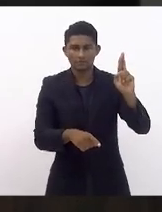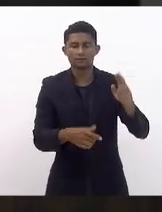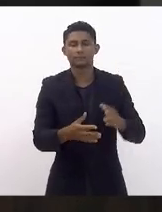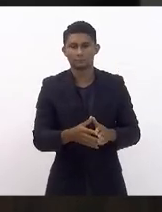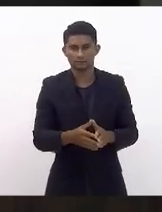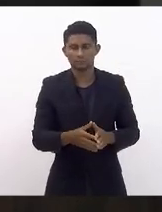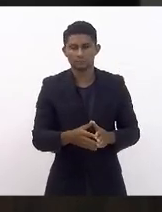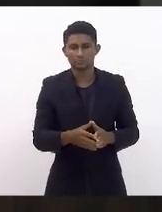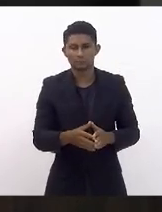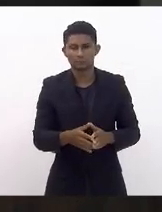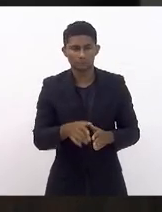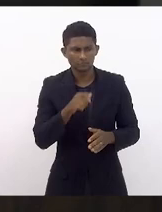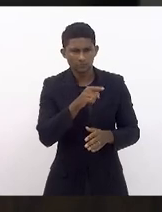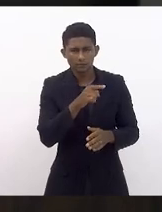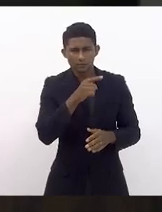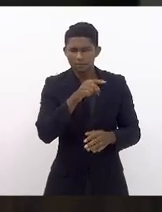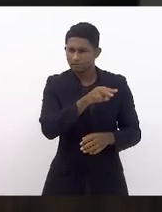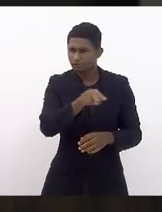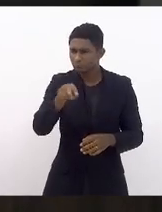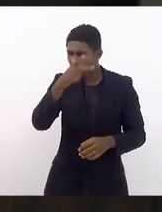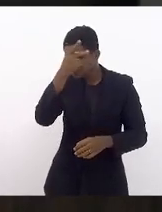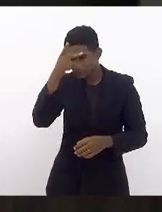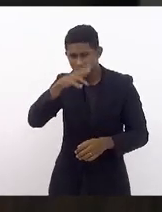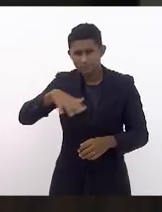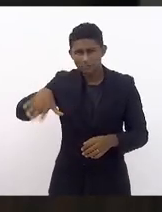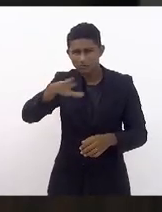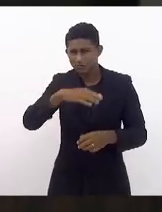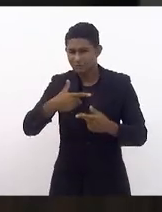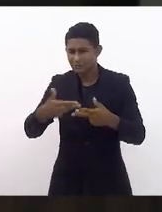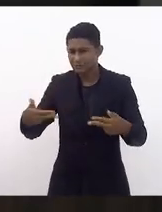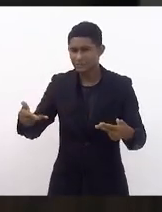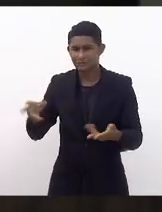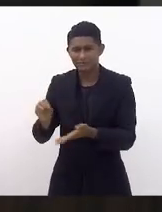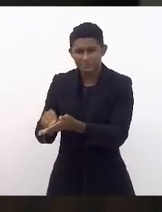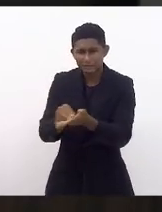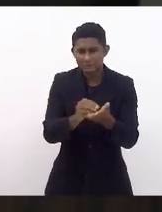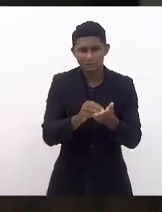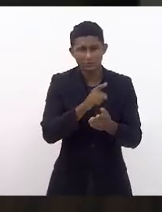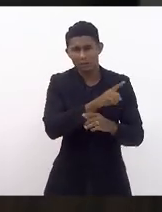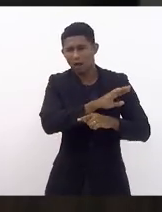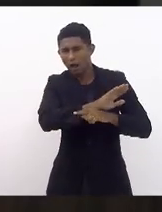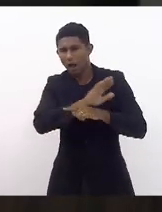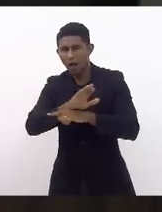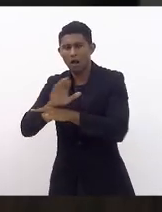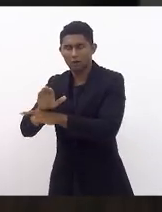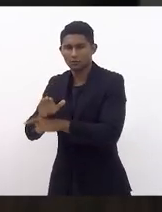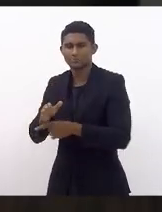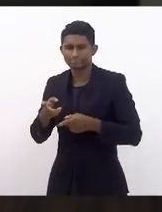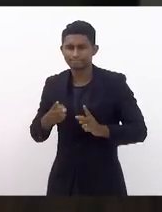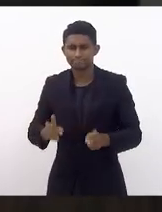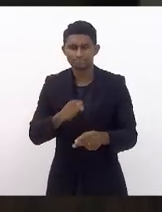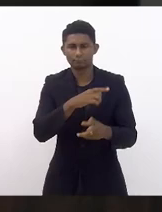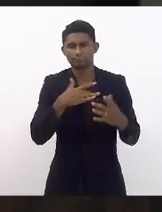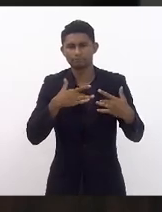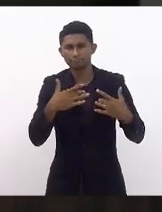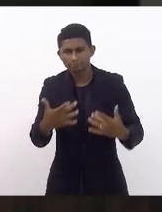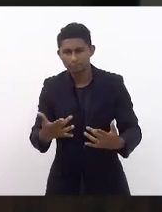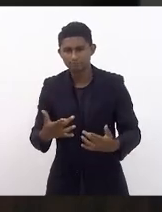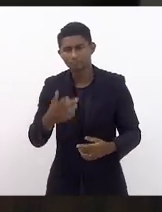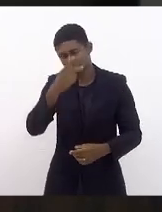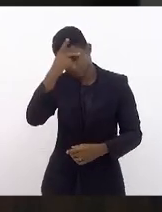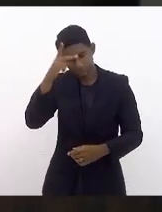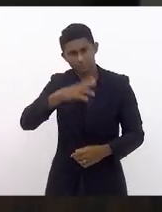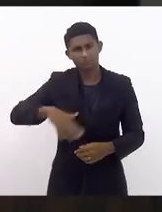Defensor dos necessitados. Faz o possível para socorrer as pessoas, auxiliar